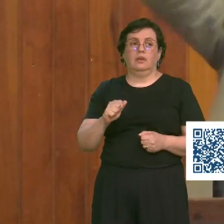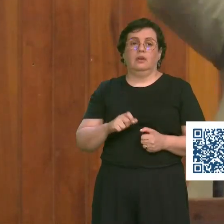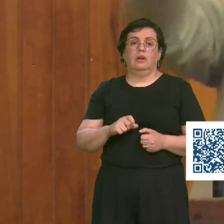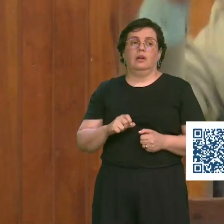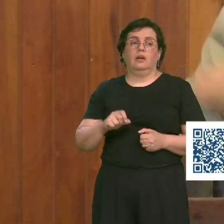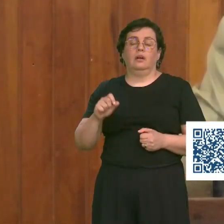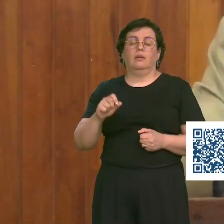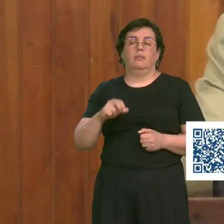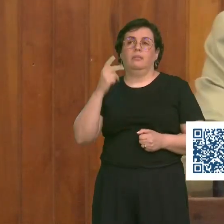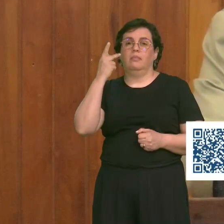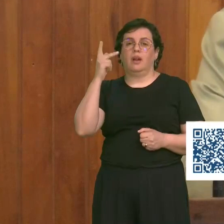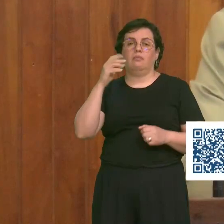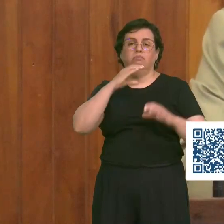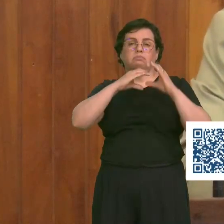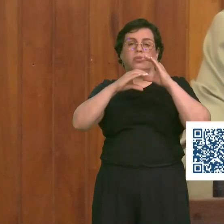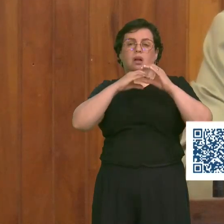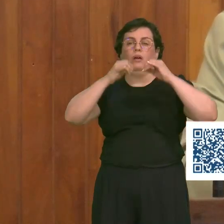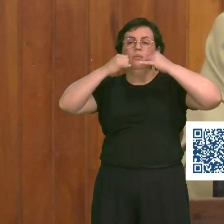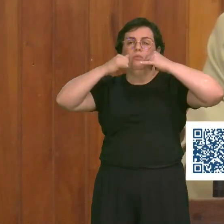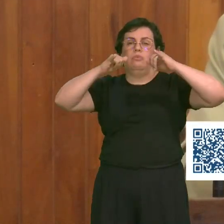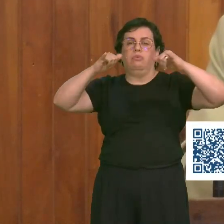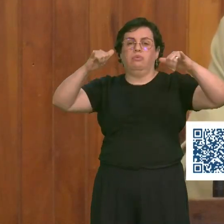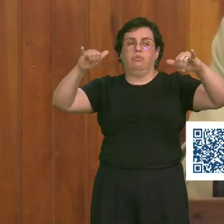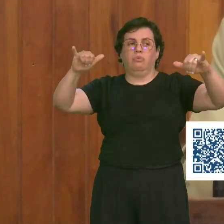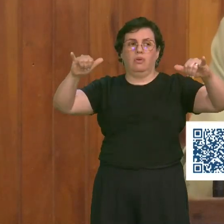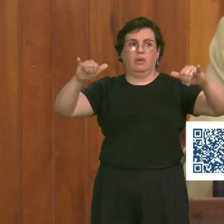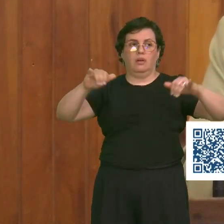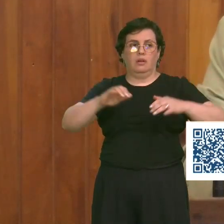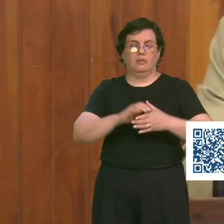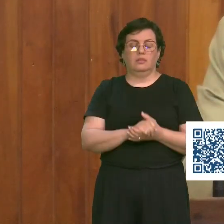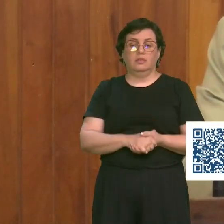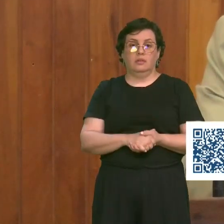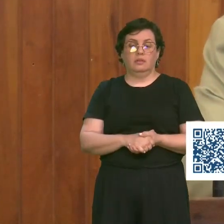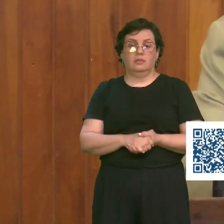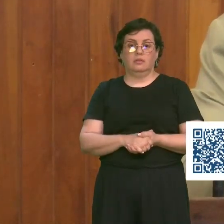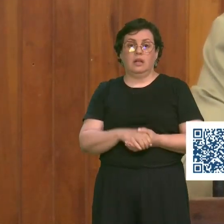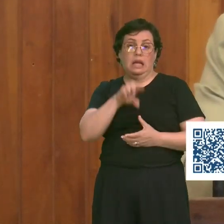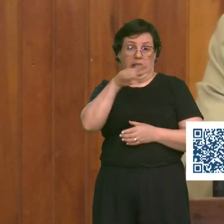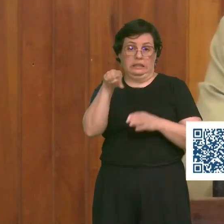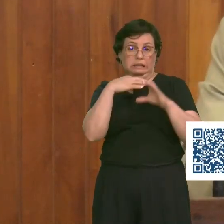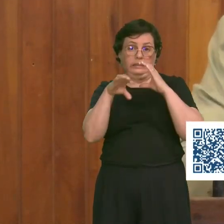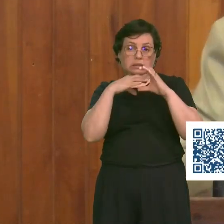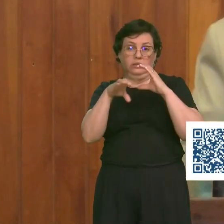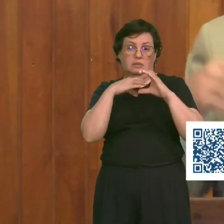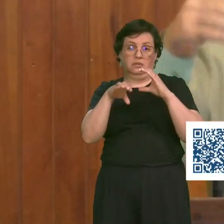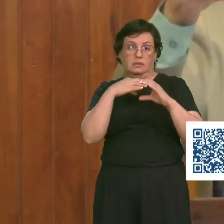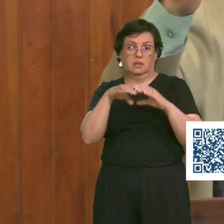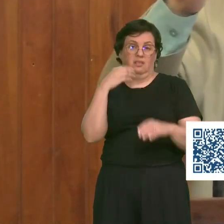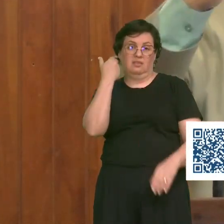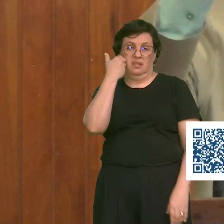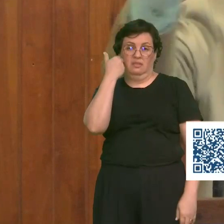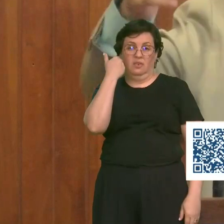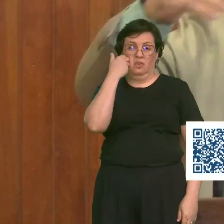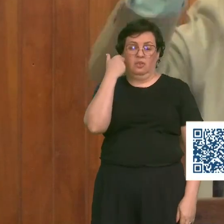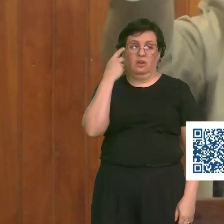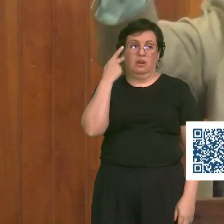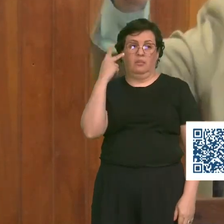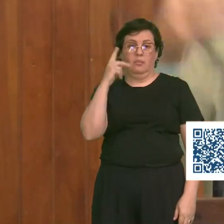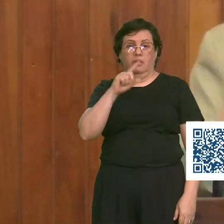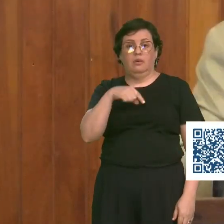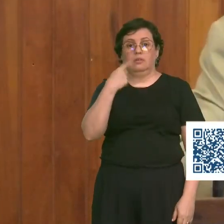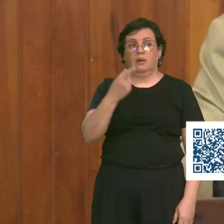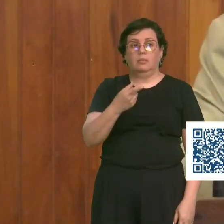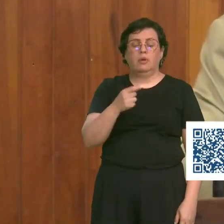para dar mídia a mídia que eles pagam essa mídia vendida covarde Chapa Branca não tô generalizando para depois